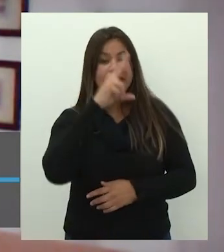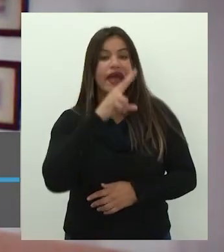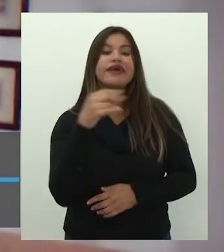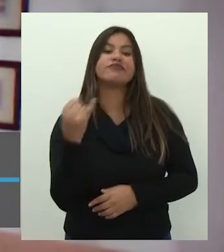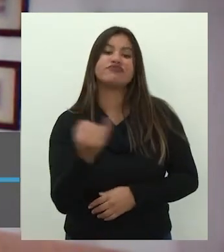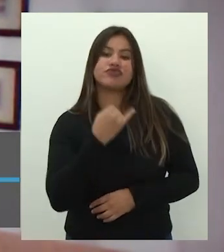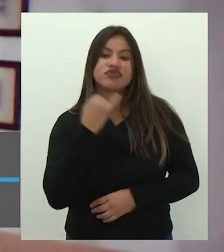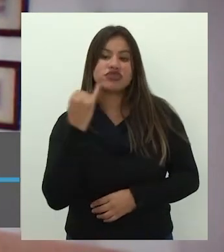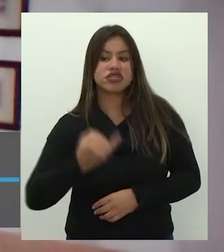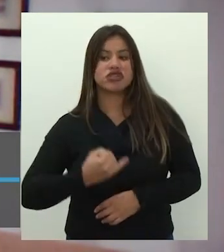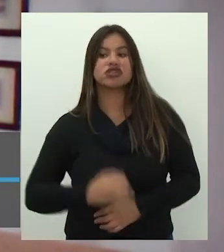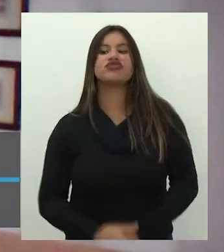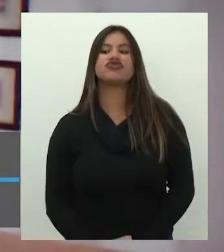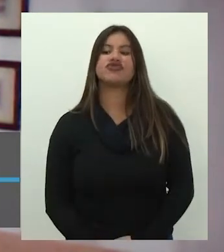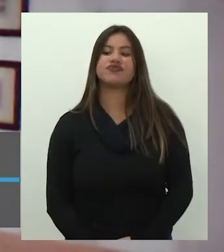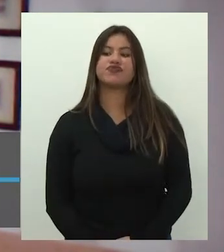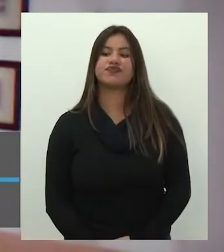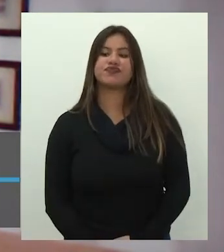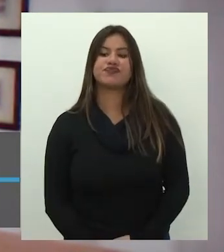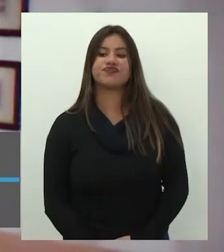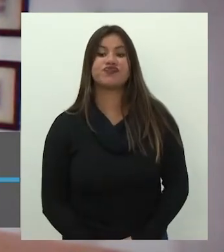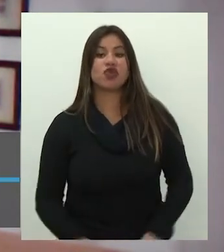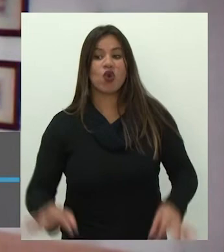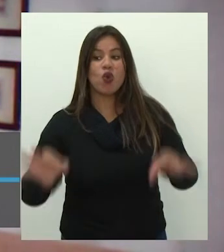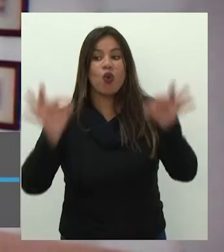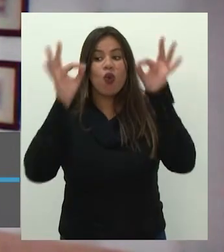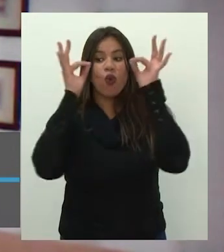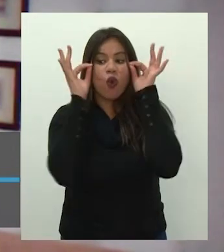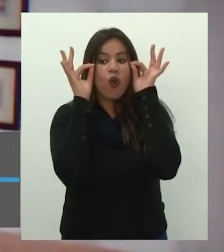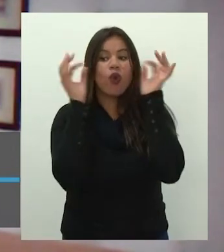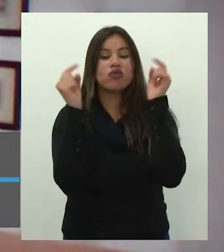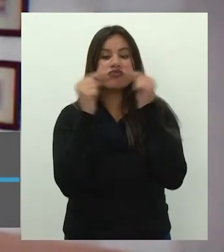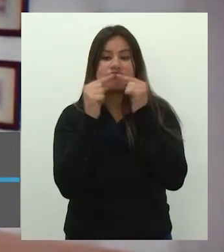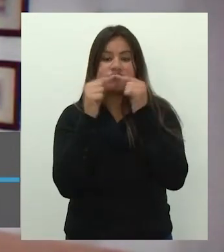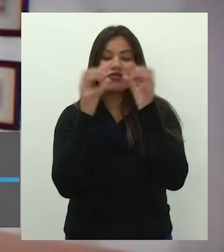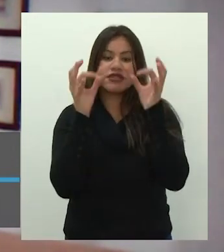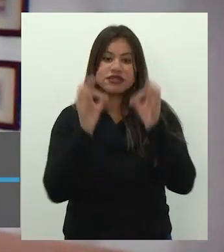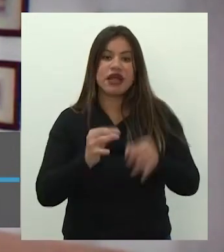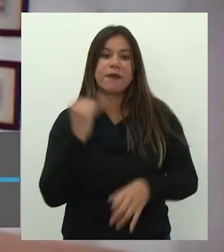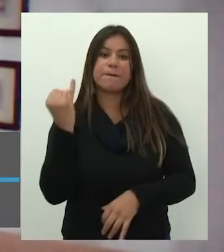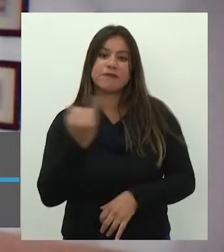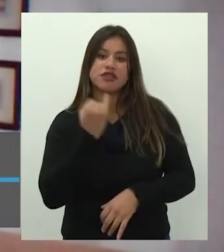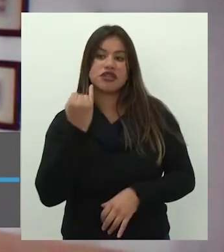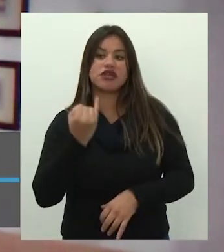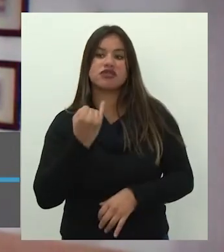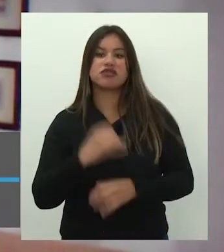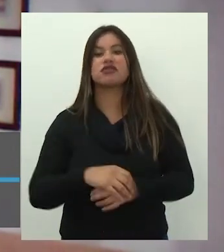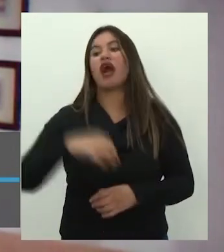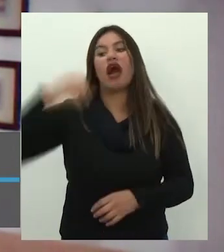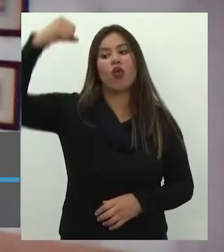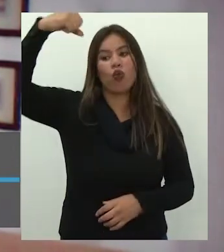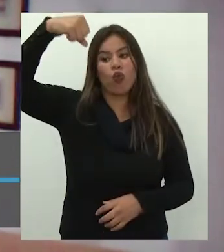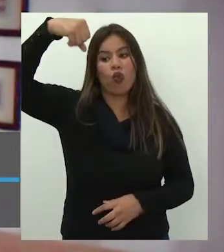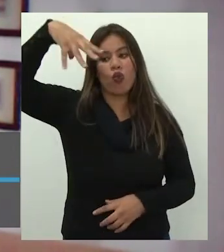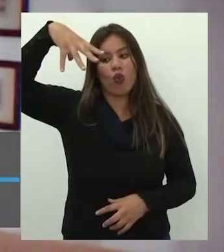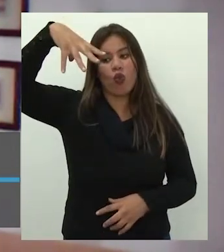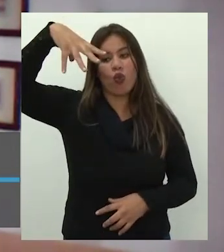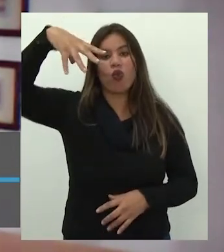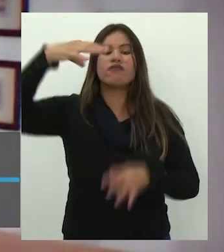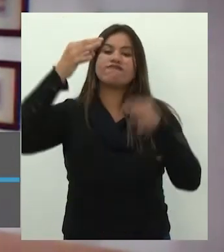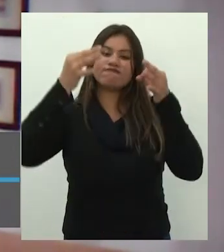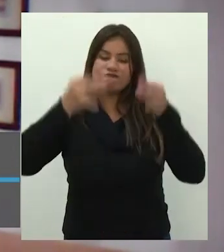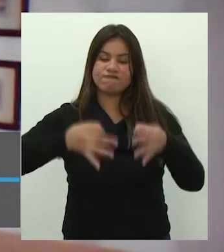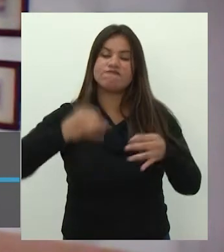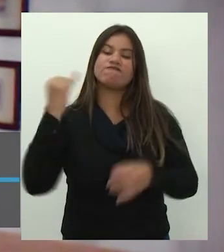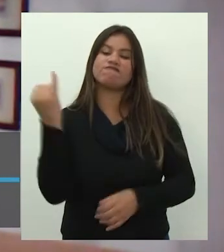importante, ter o óculos adequado é importante, ter a iluminação adequada em casa também é